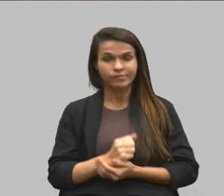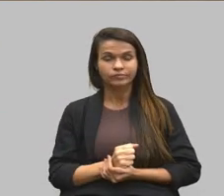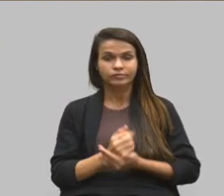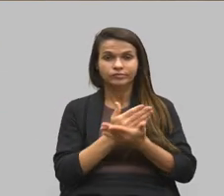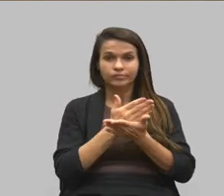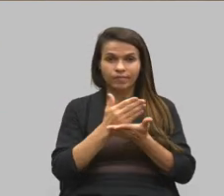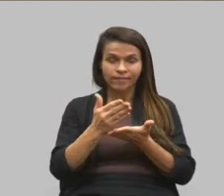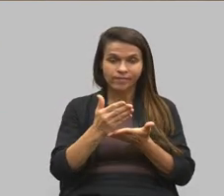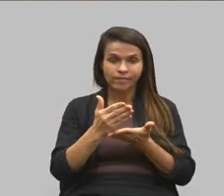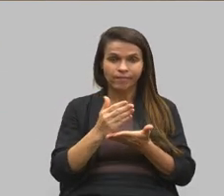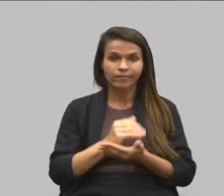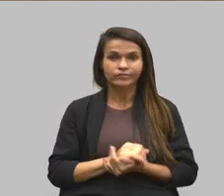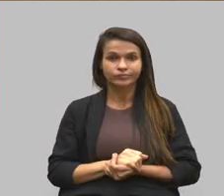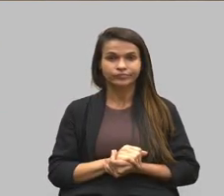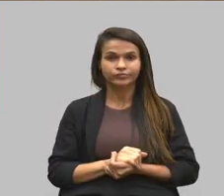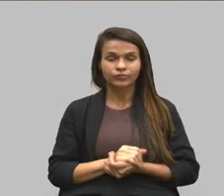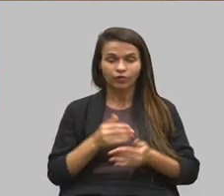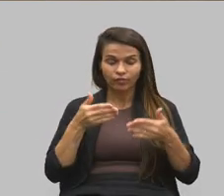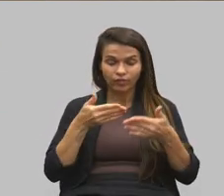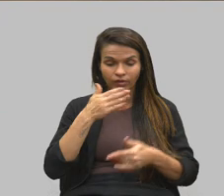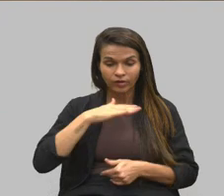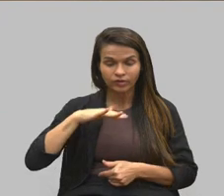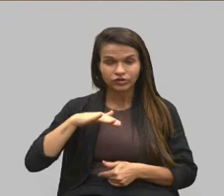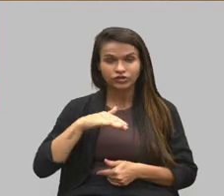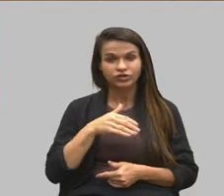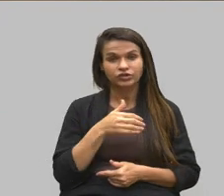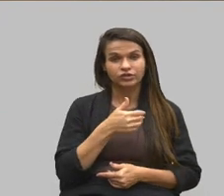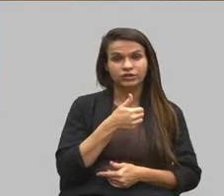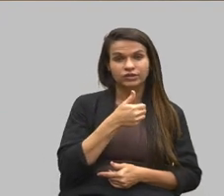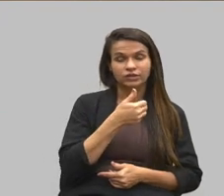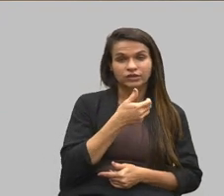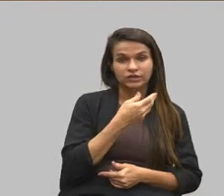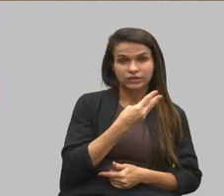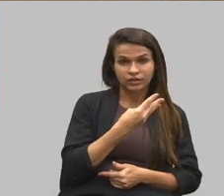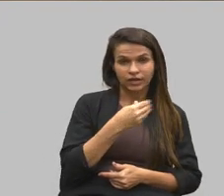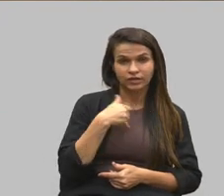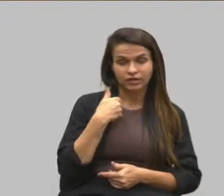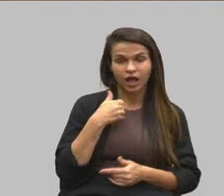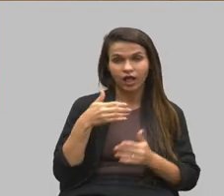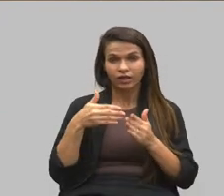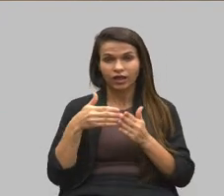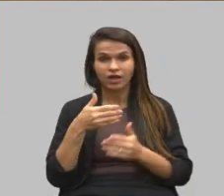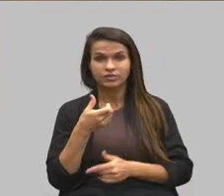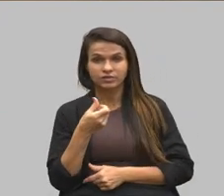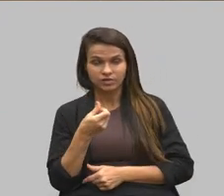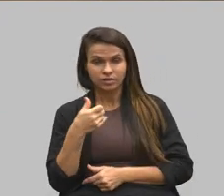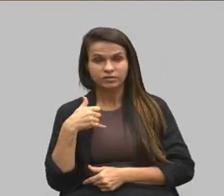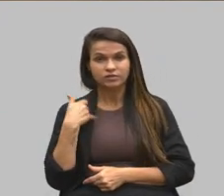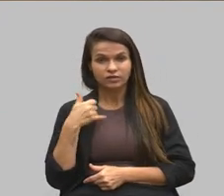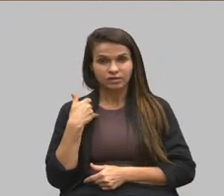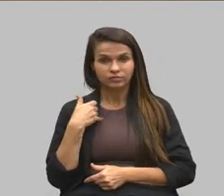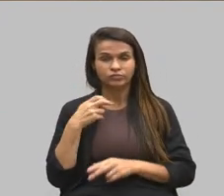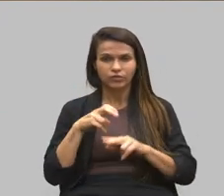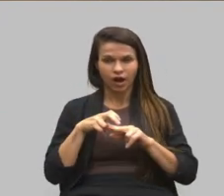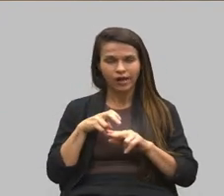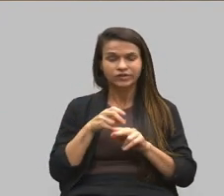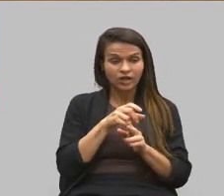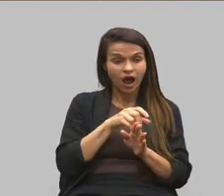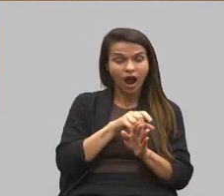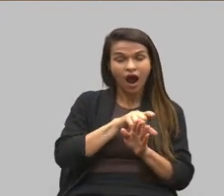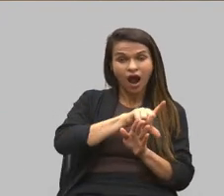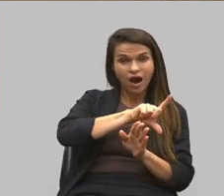eh para para crianças de 3 a 6 anos por que 3 a 6 anos porque de zero a TR nós trabalhamos em intervenção precoce no